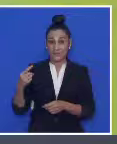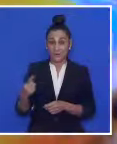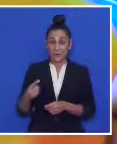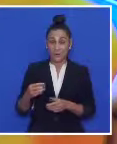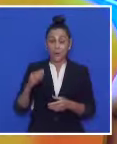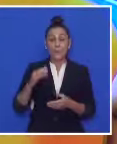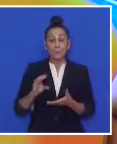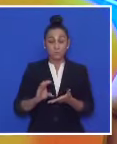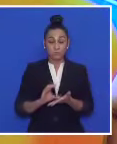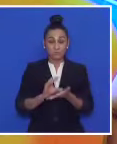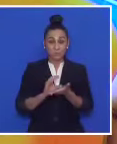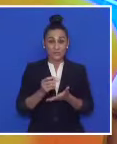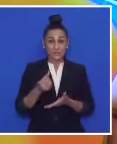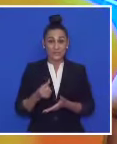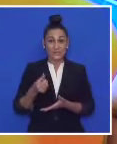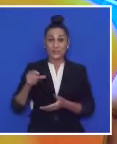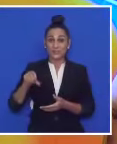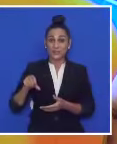prêmio principal